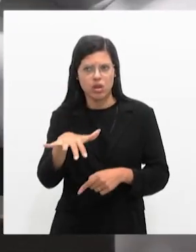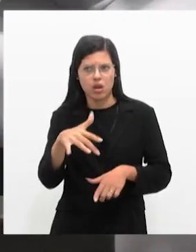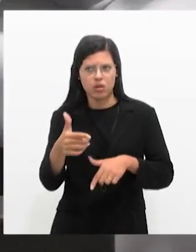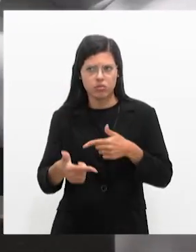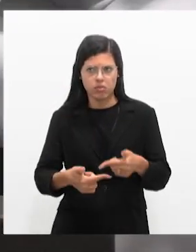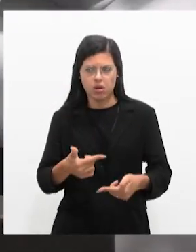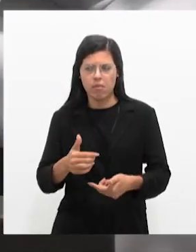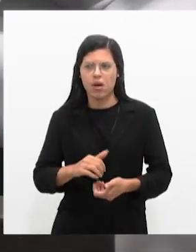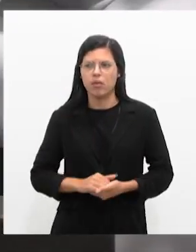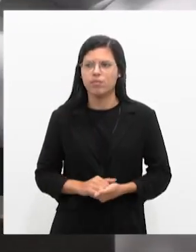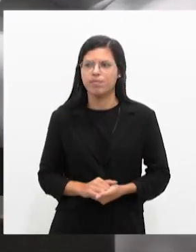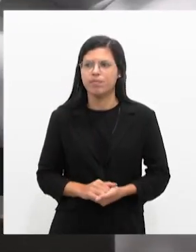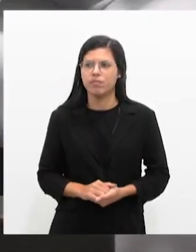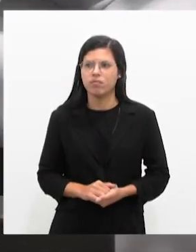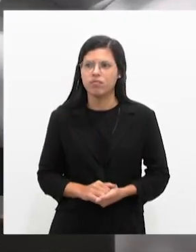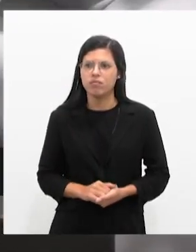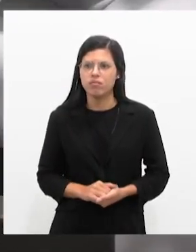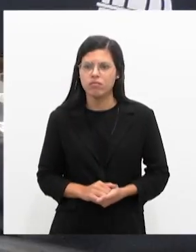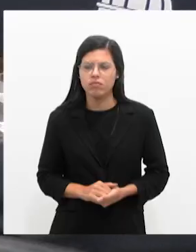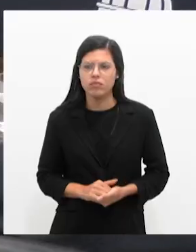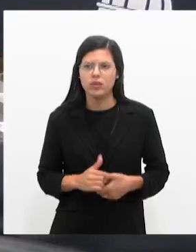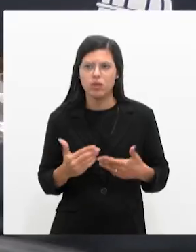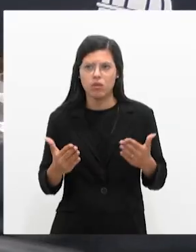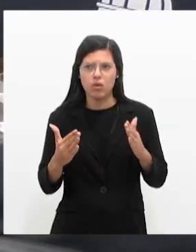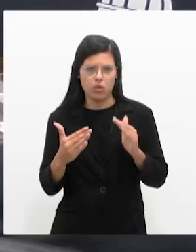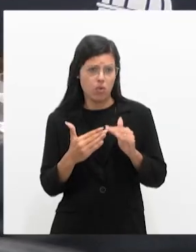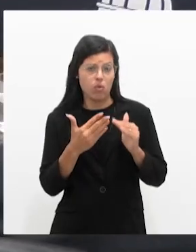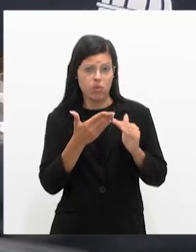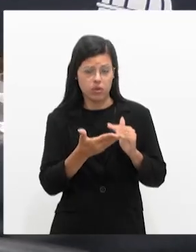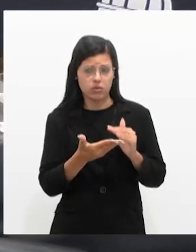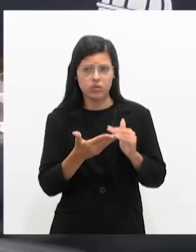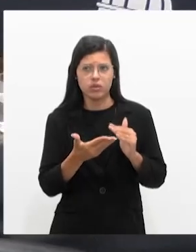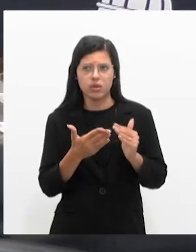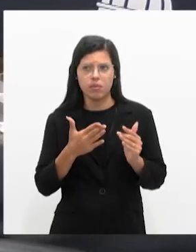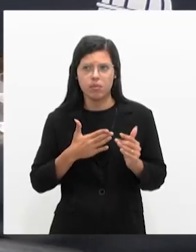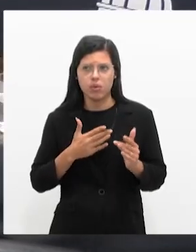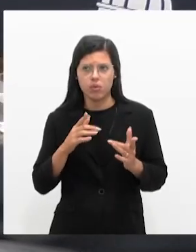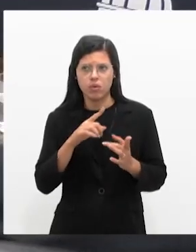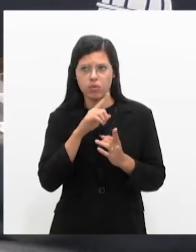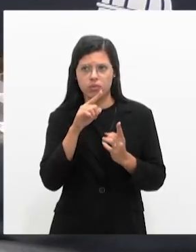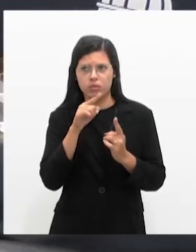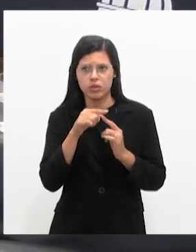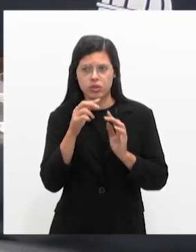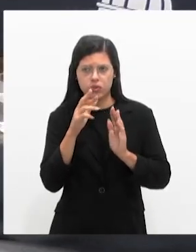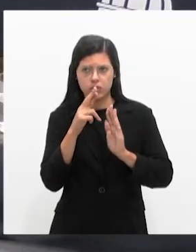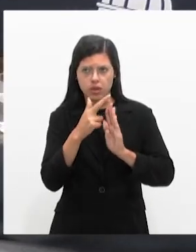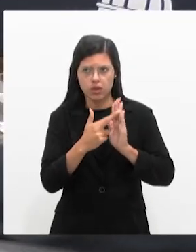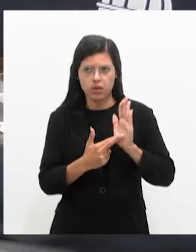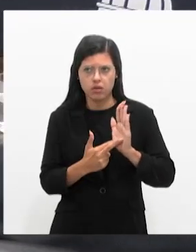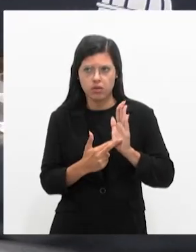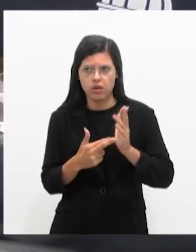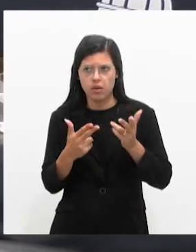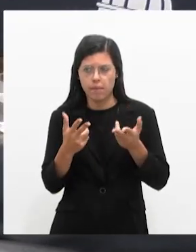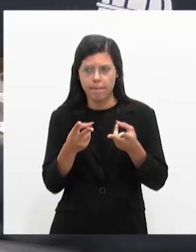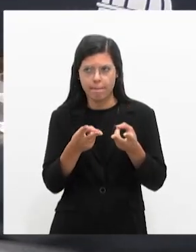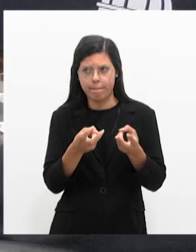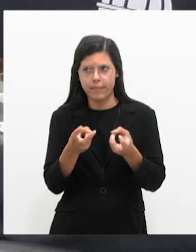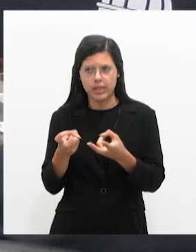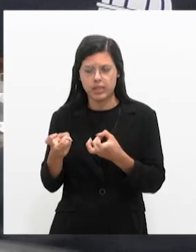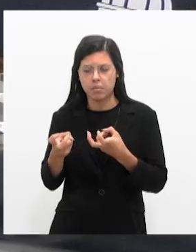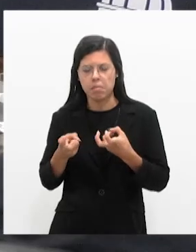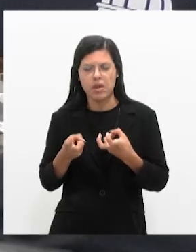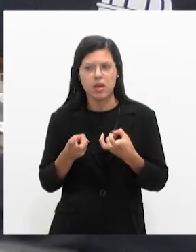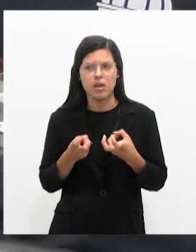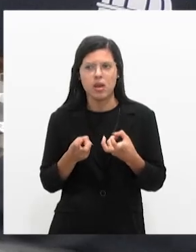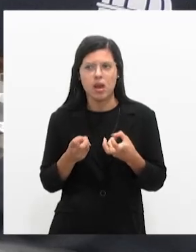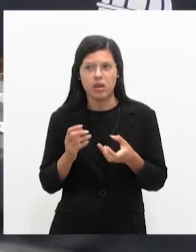Então, eu concordo com Vossa Excelência. Eu acho que a minha intenção, de fato, na relatoria foi observar, e